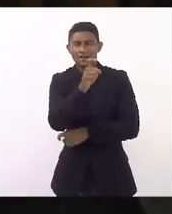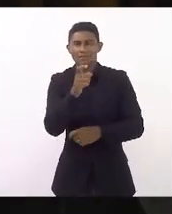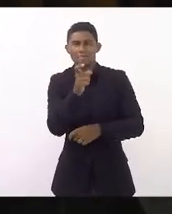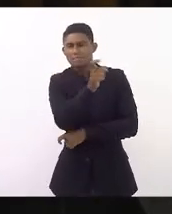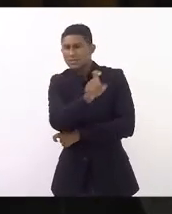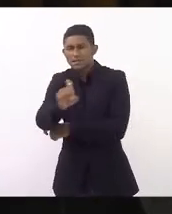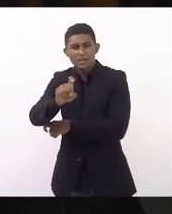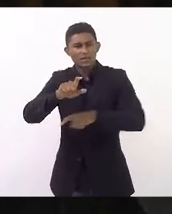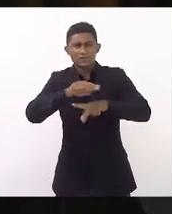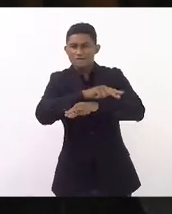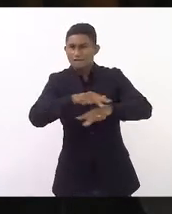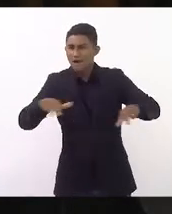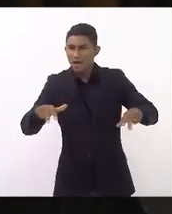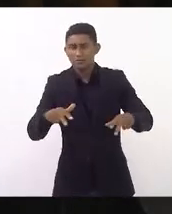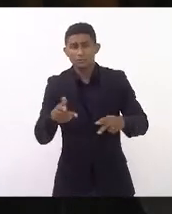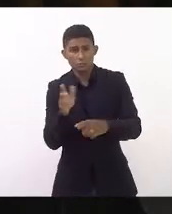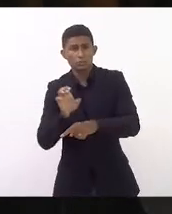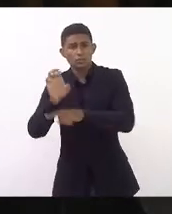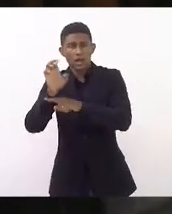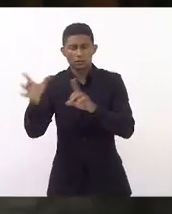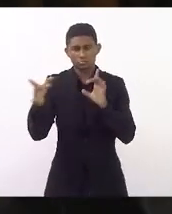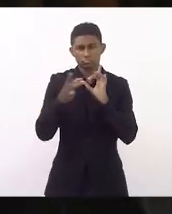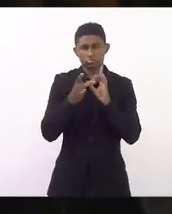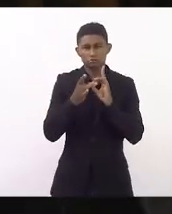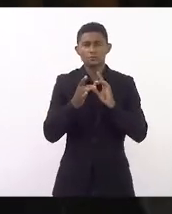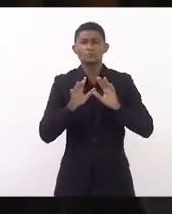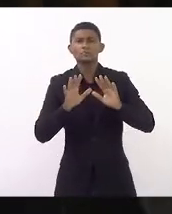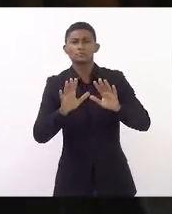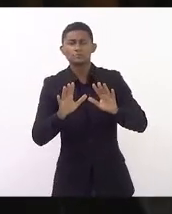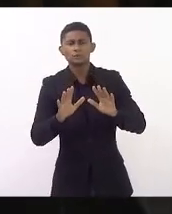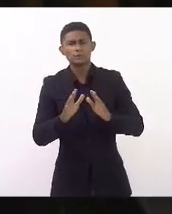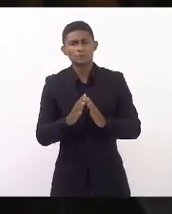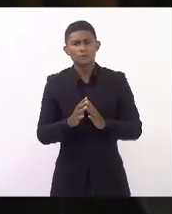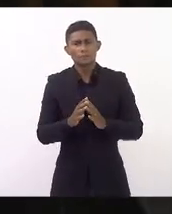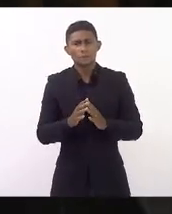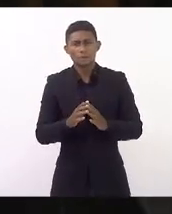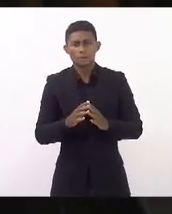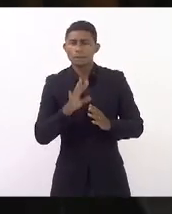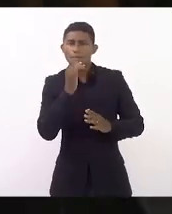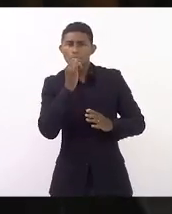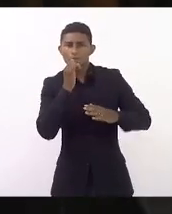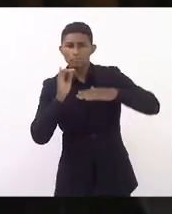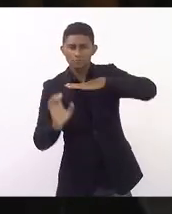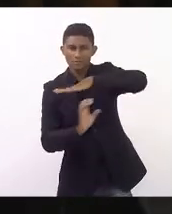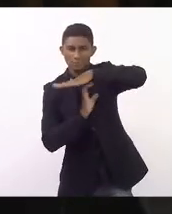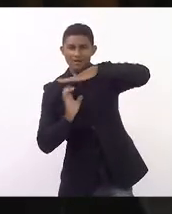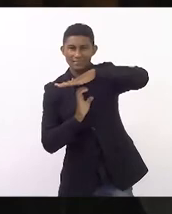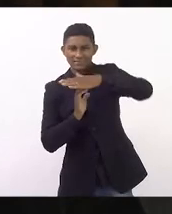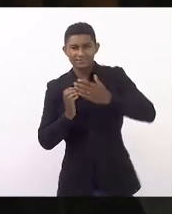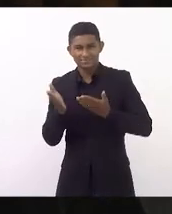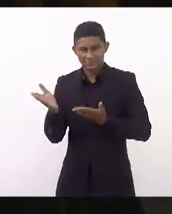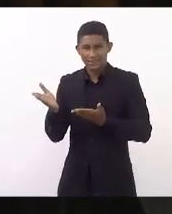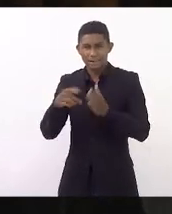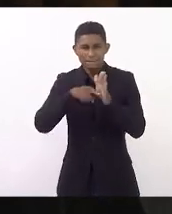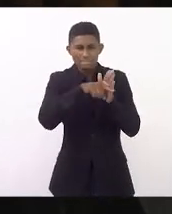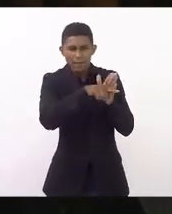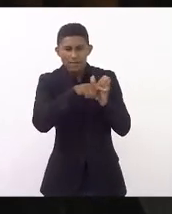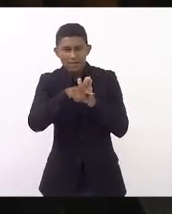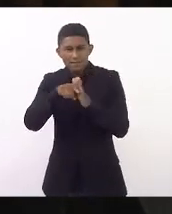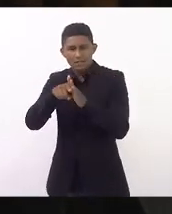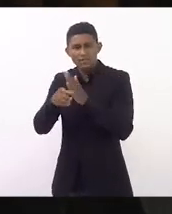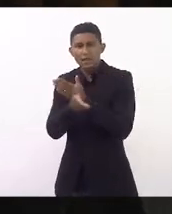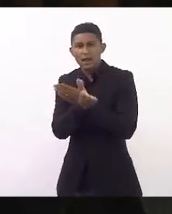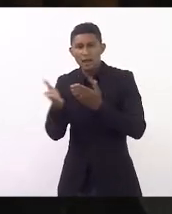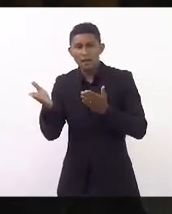com participação do Estado, sem que a Pesagro, por exemplo, a nossa empresa de pesquisas agropecuárias, esteja cumprindo um